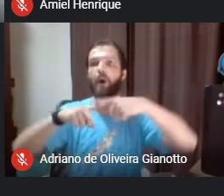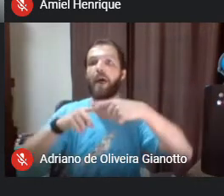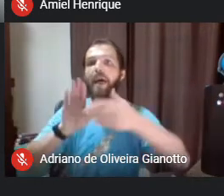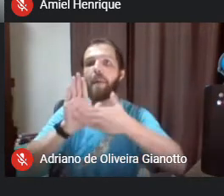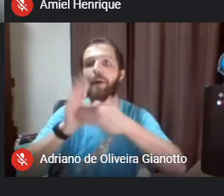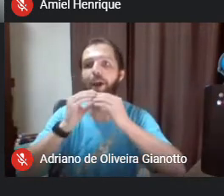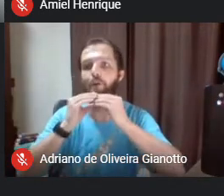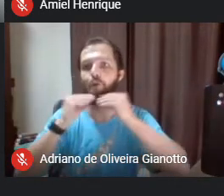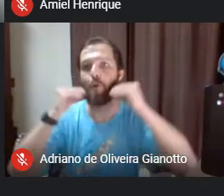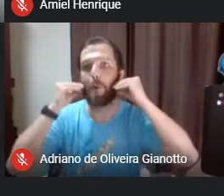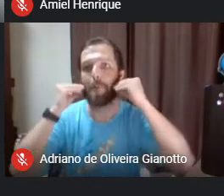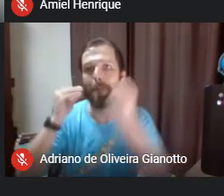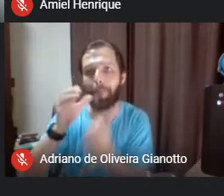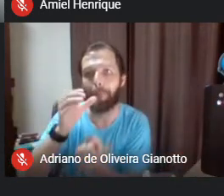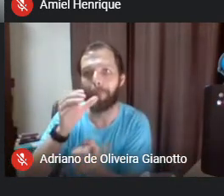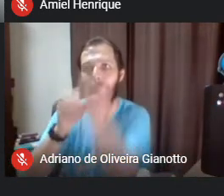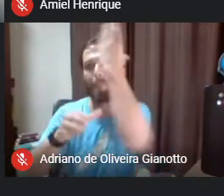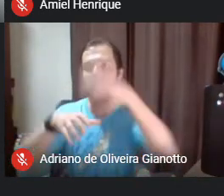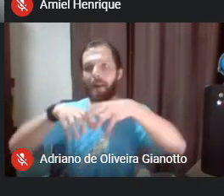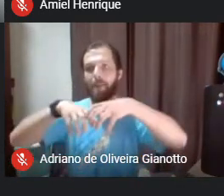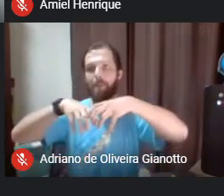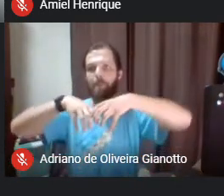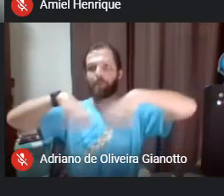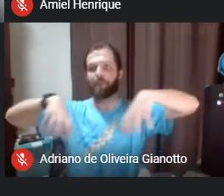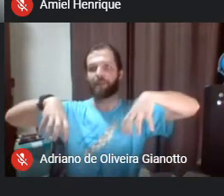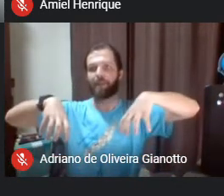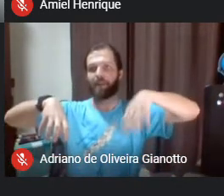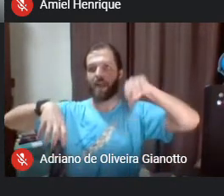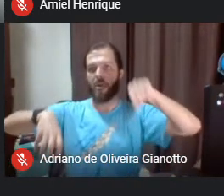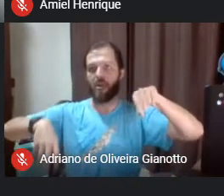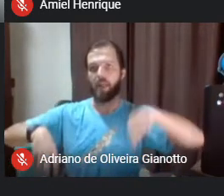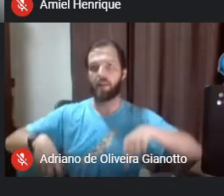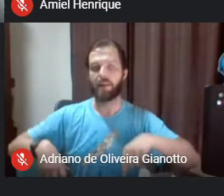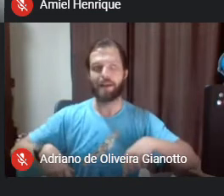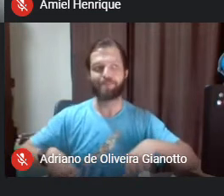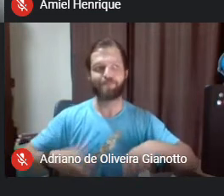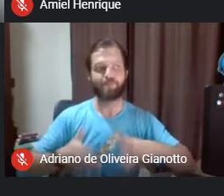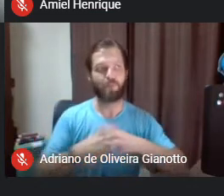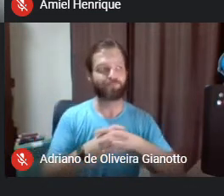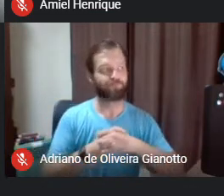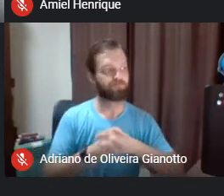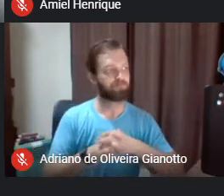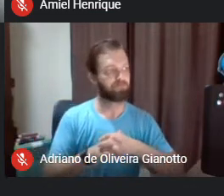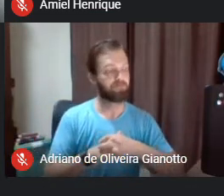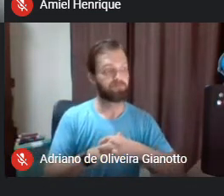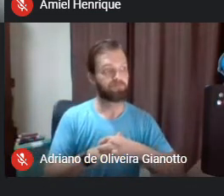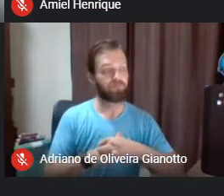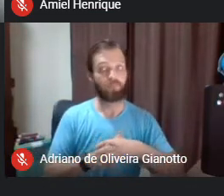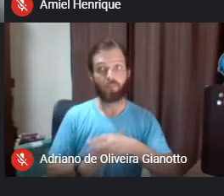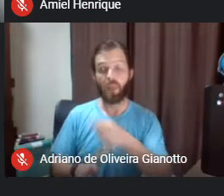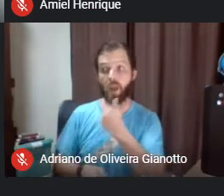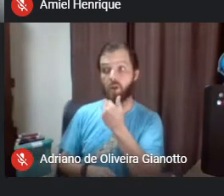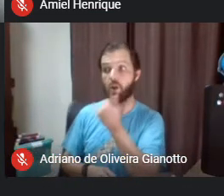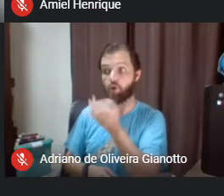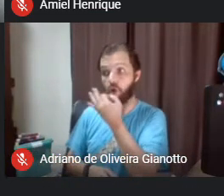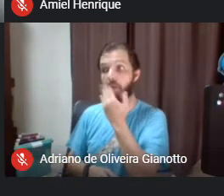Tinha os republicanos e publicanos, né? Enfim, ele falou assim, olha, nós não podemos ajudá-lo, não.